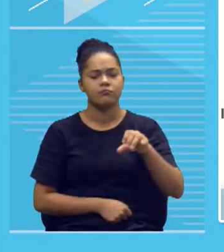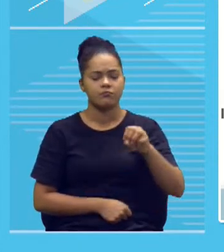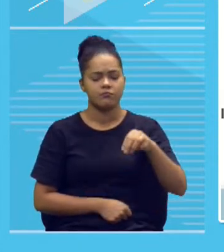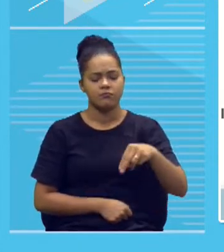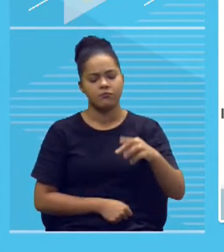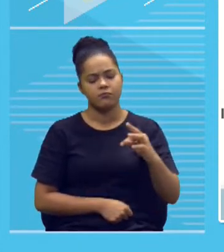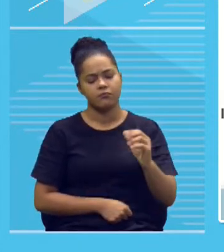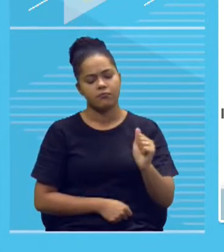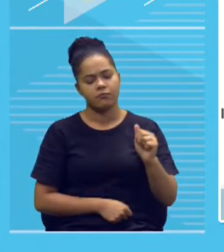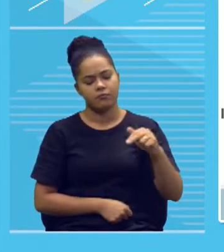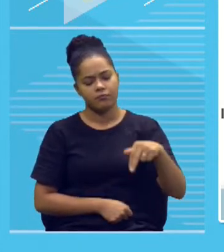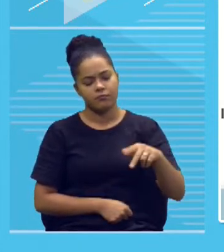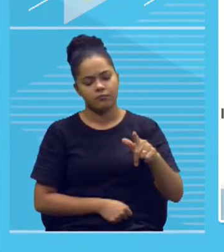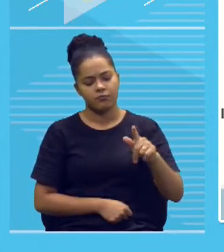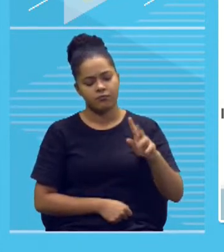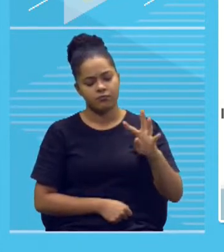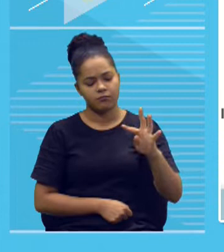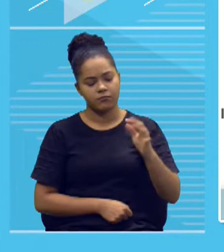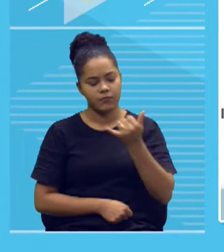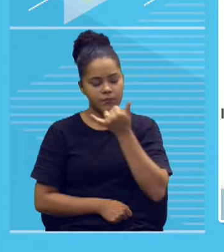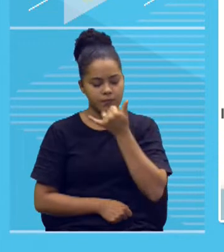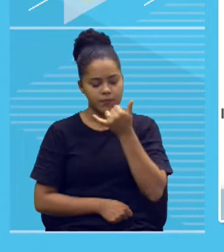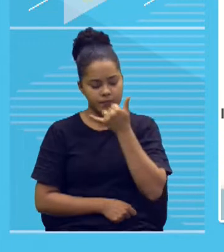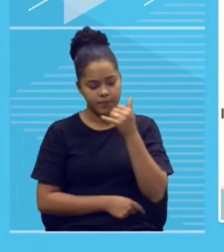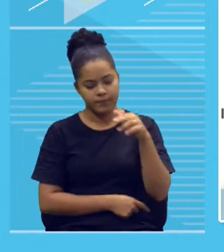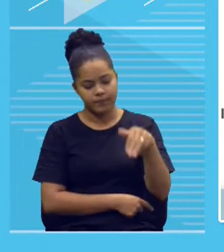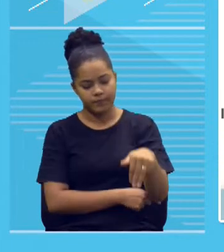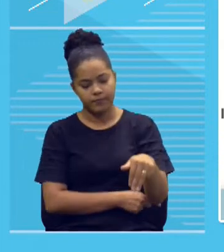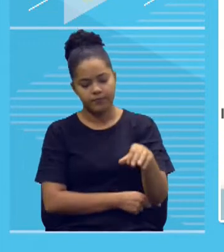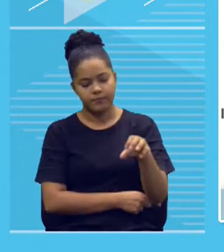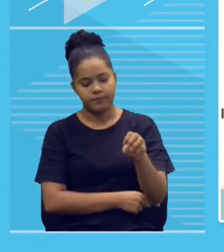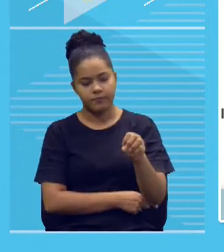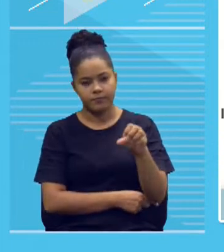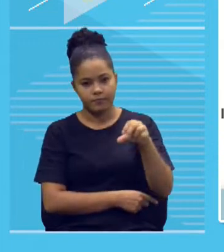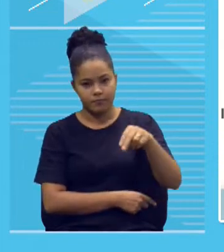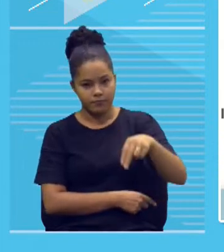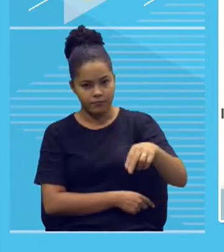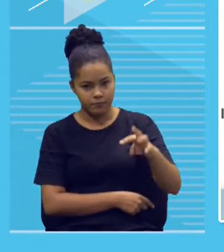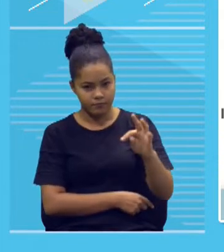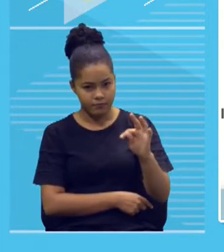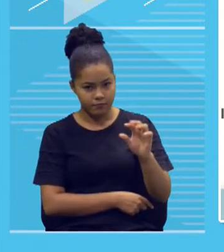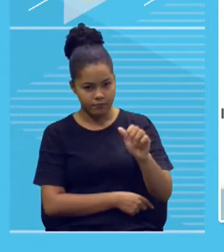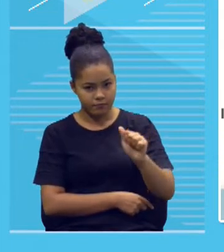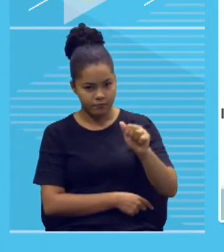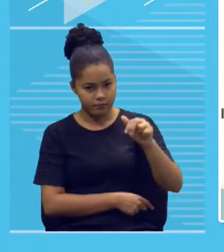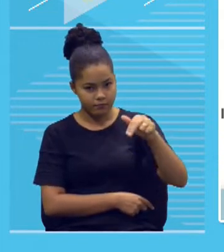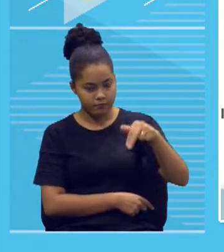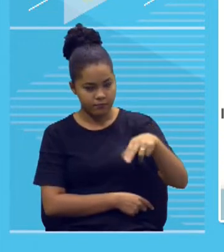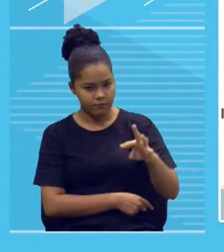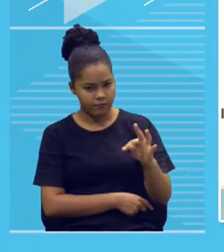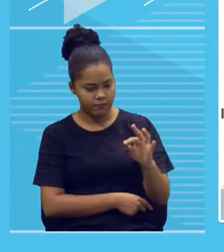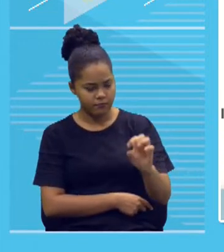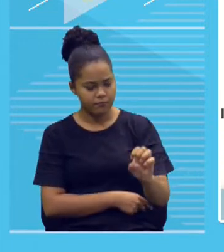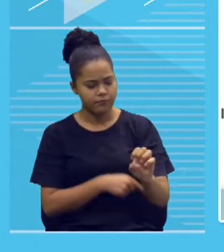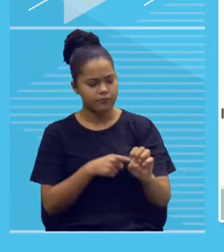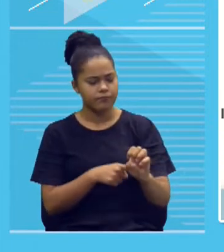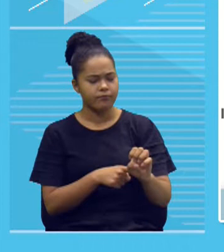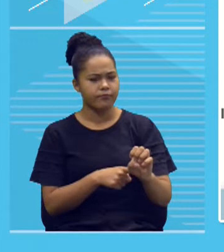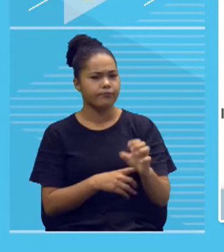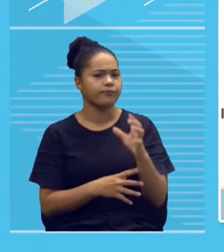e ele pediu que a gente calculasse o montante mês a mês o que que é montante mesmo